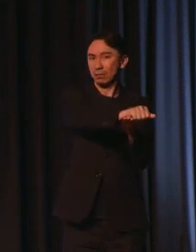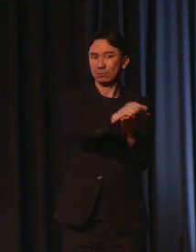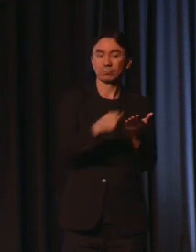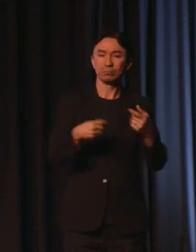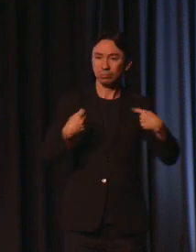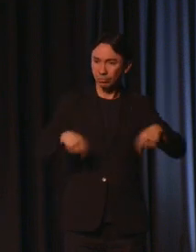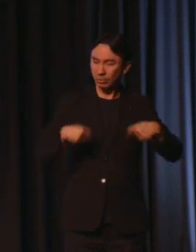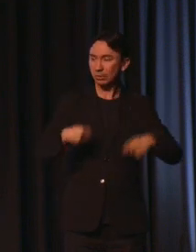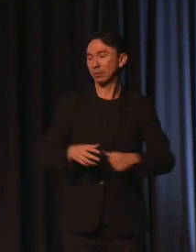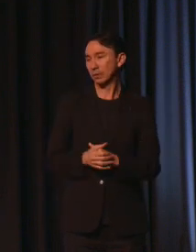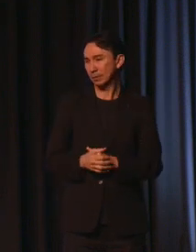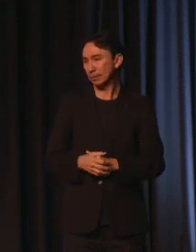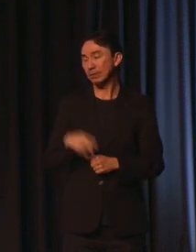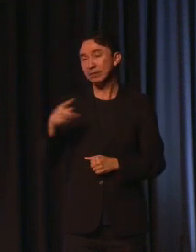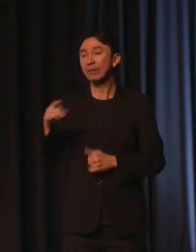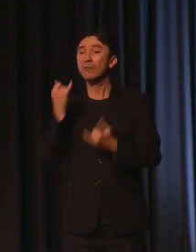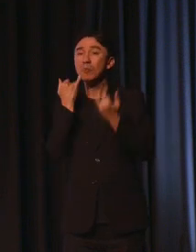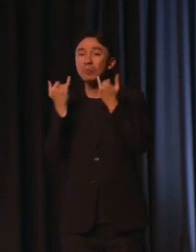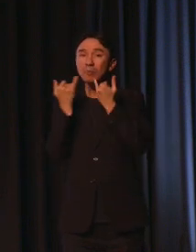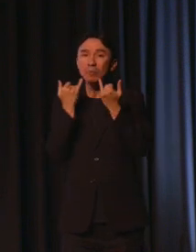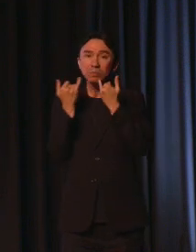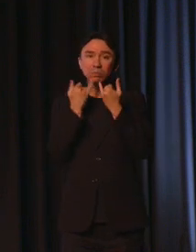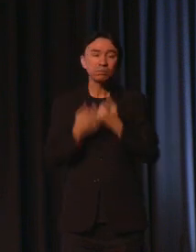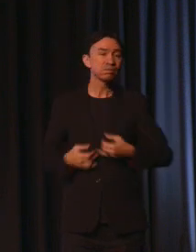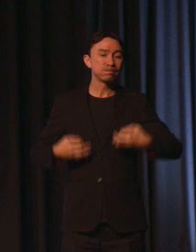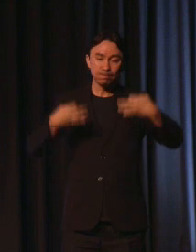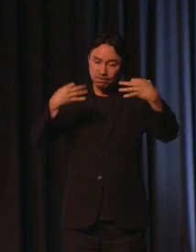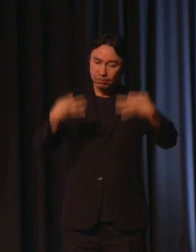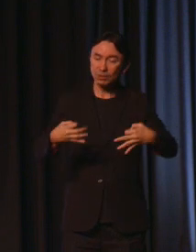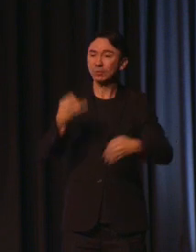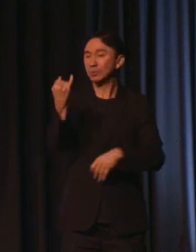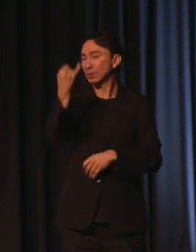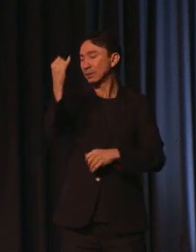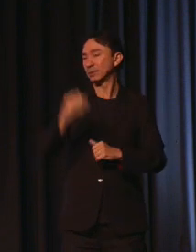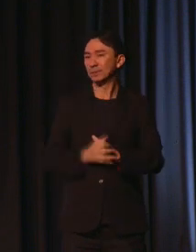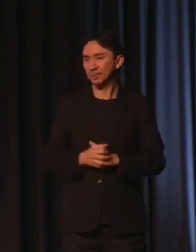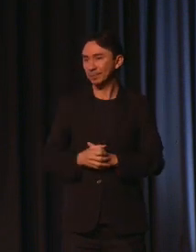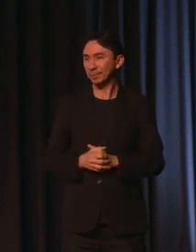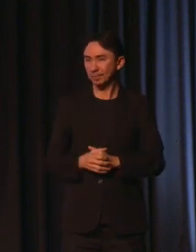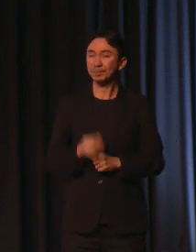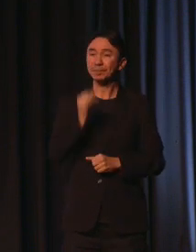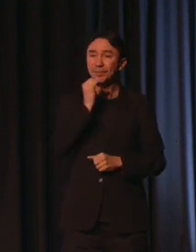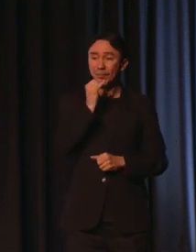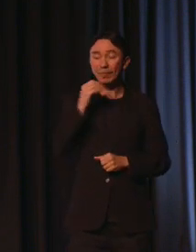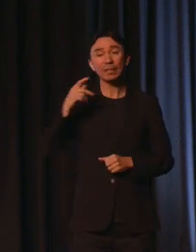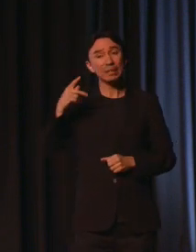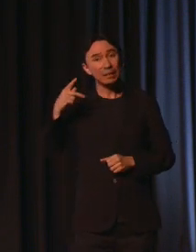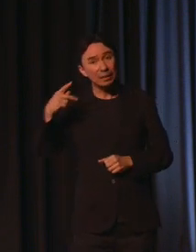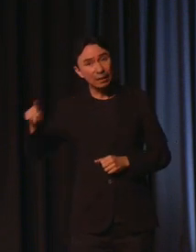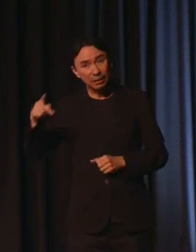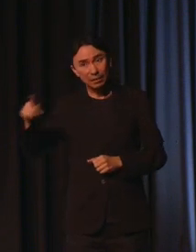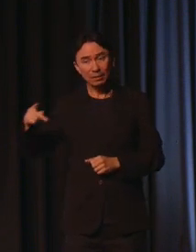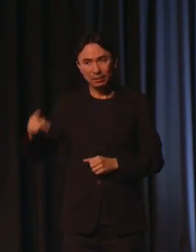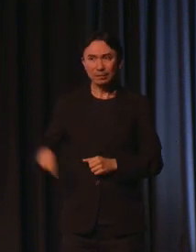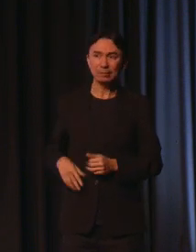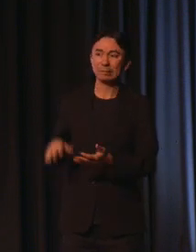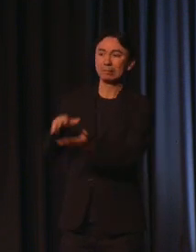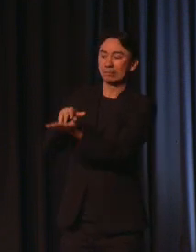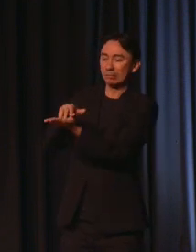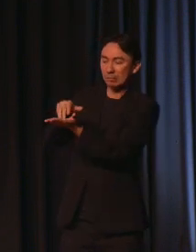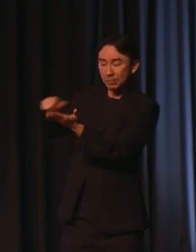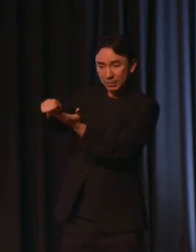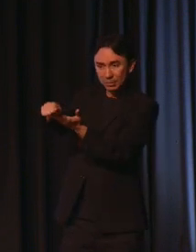muito precisas. Então, quando os hemocentros vão cadastrar um paciente, então a gente tem que olhar com muita